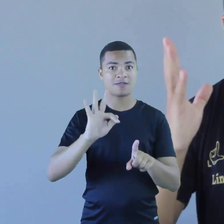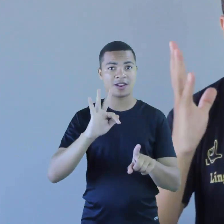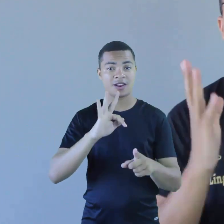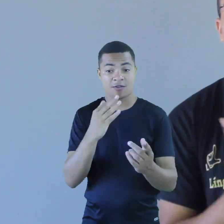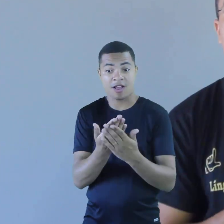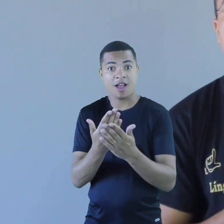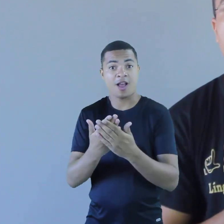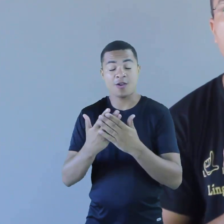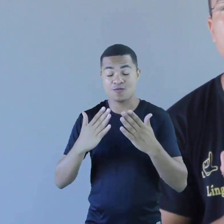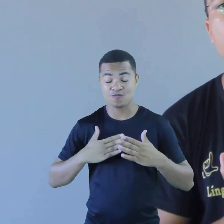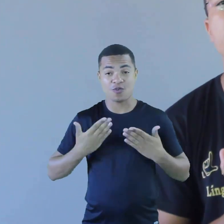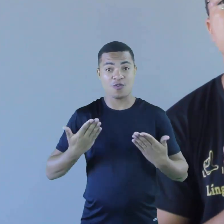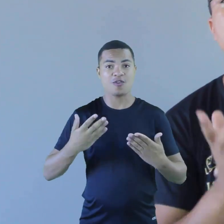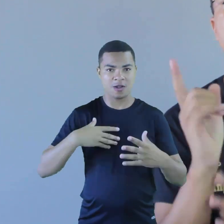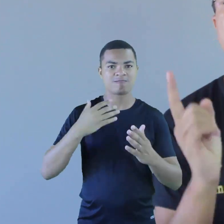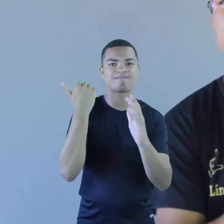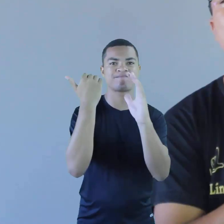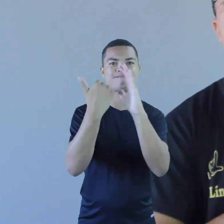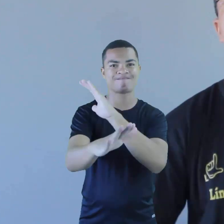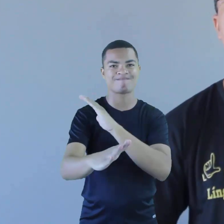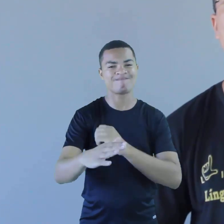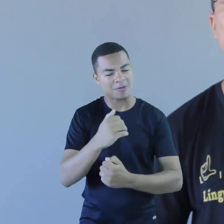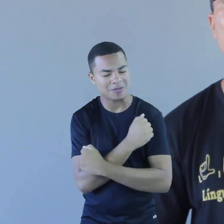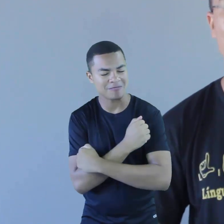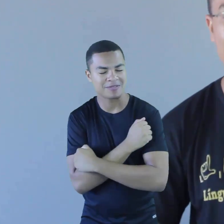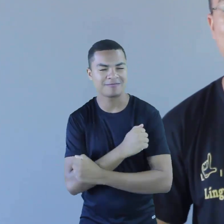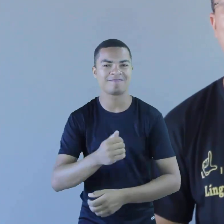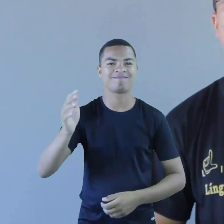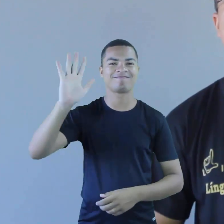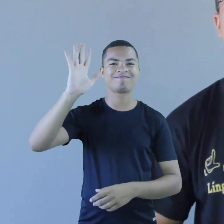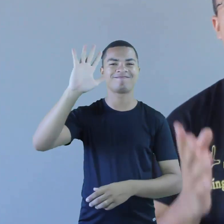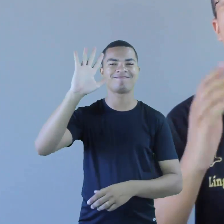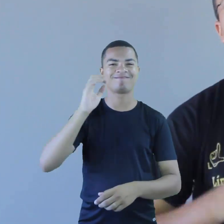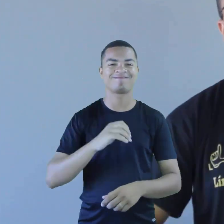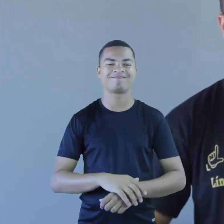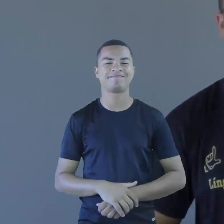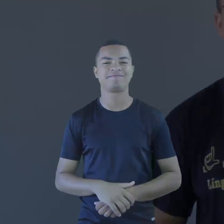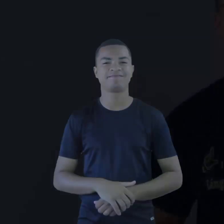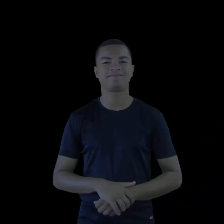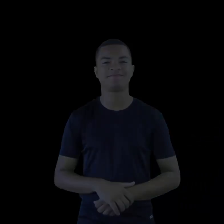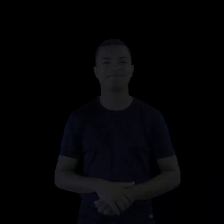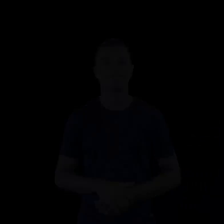receber a minha aula surpresa no dia 5 de fevereiro. Um grande abraço, até lá!